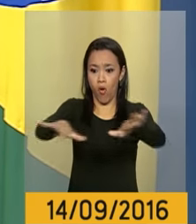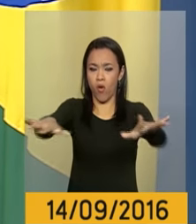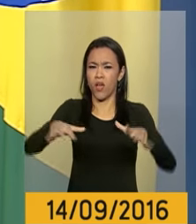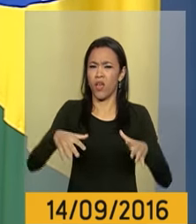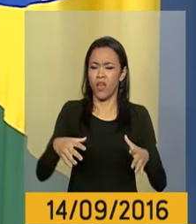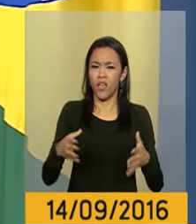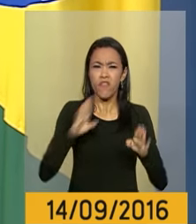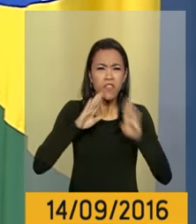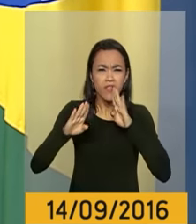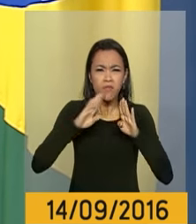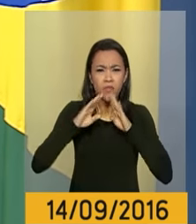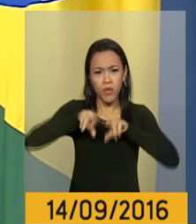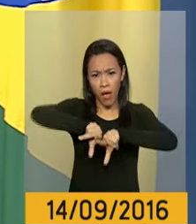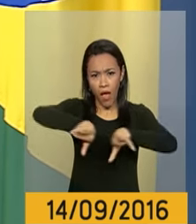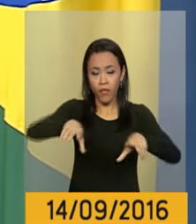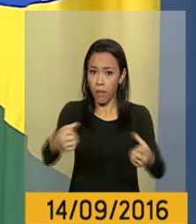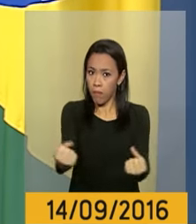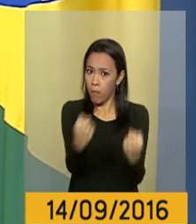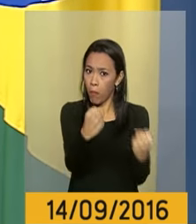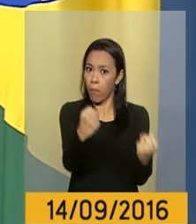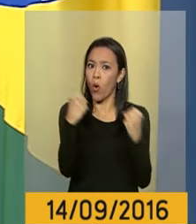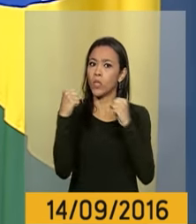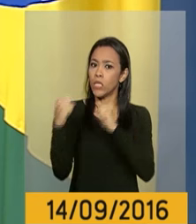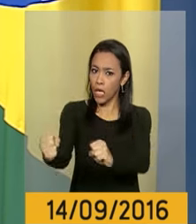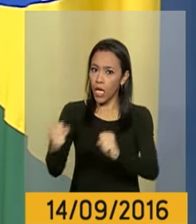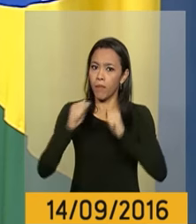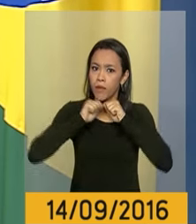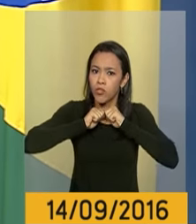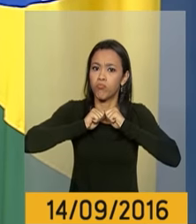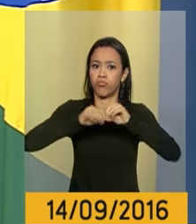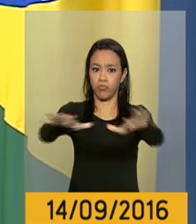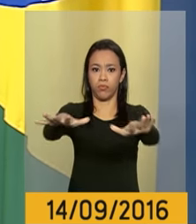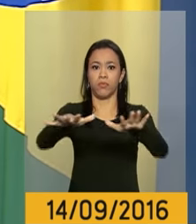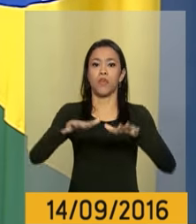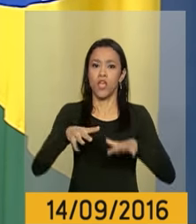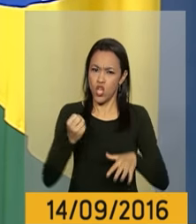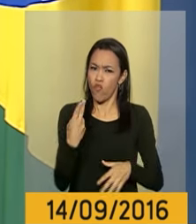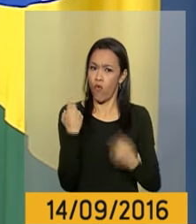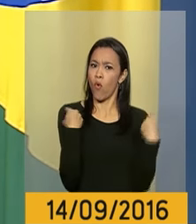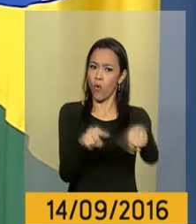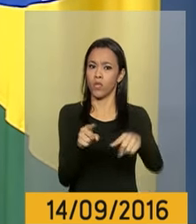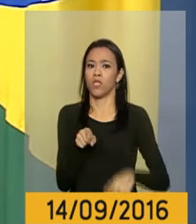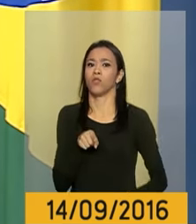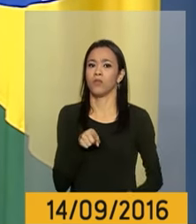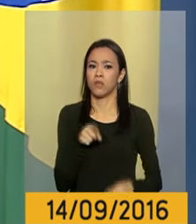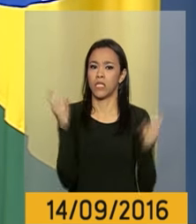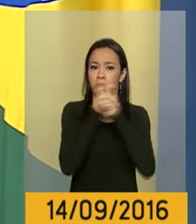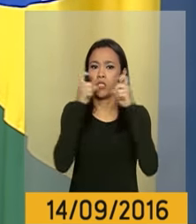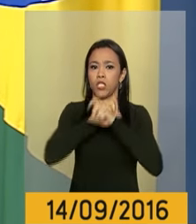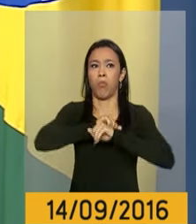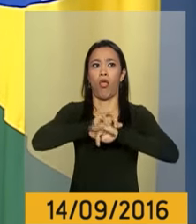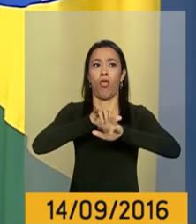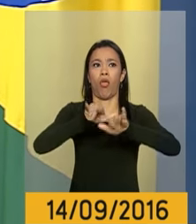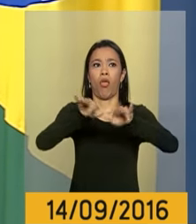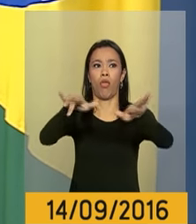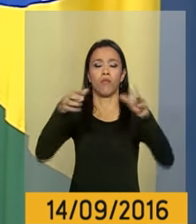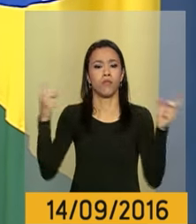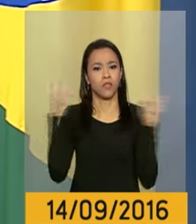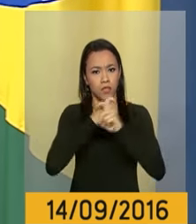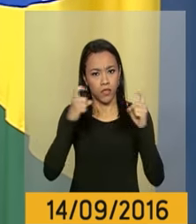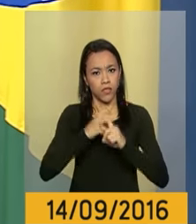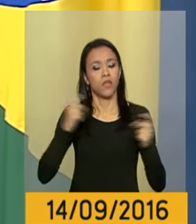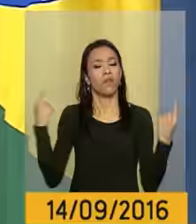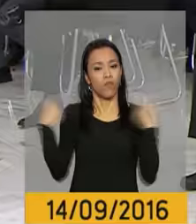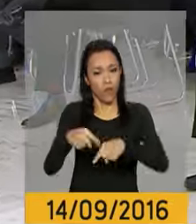poder extraordinário. Então, é preciso combatê-los, e eu vou combatê-los, porque não vamos permitir que se faça de outra